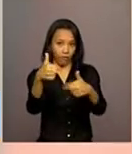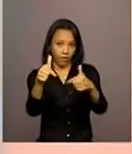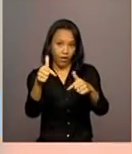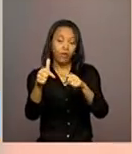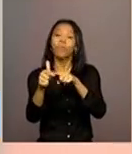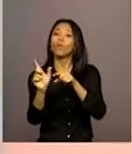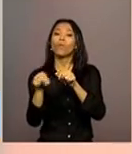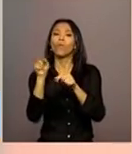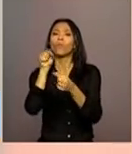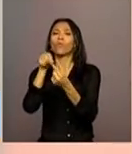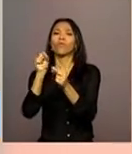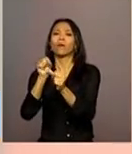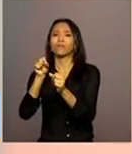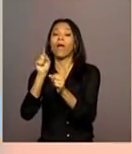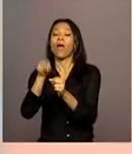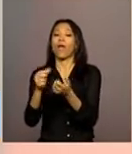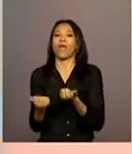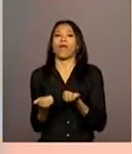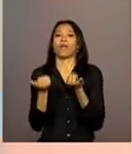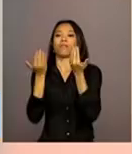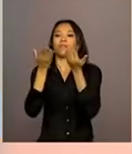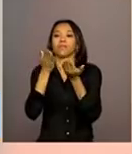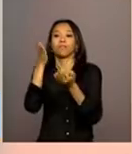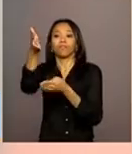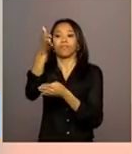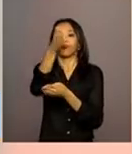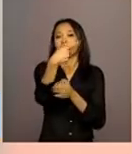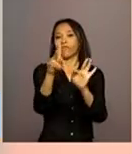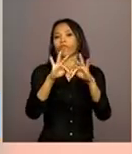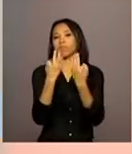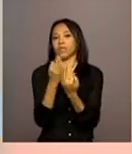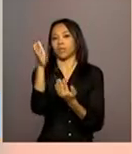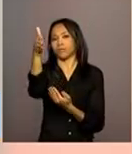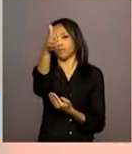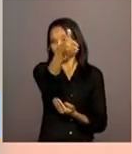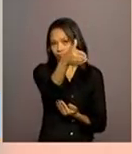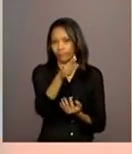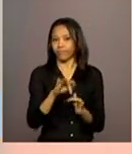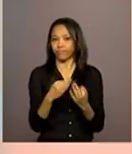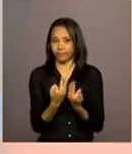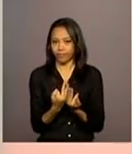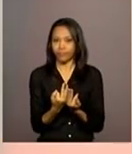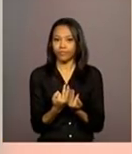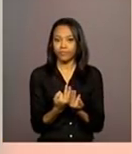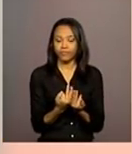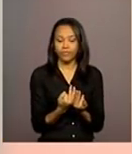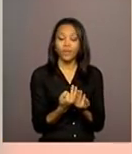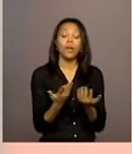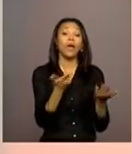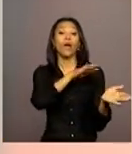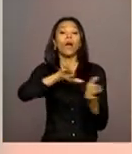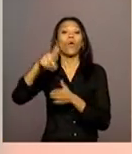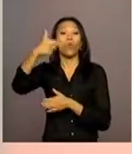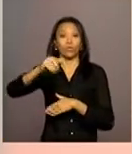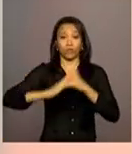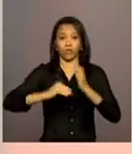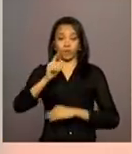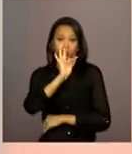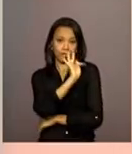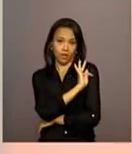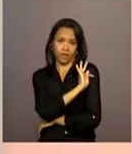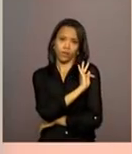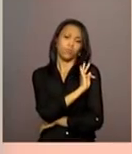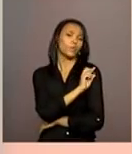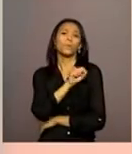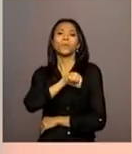efetivamente no atendimento às famílias e a função dos técnico do técnico né a função do técnico é